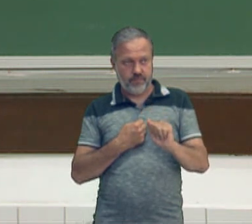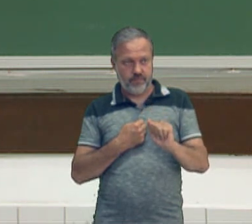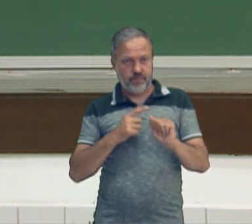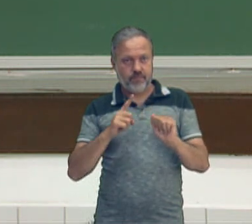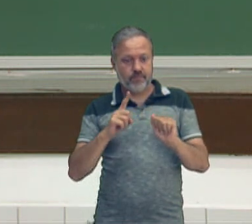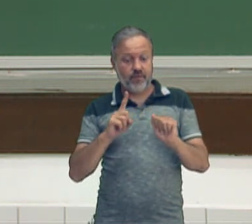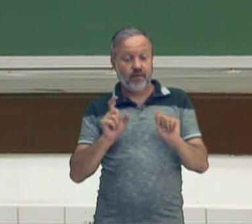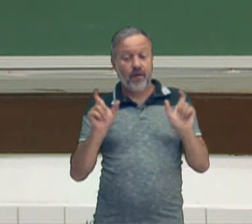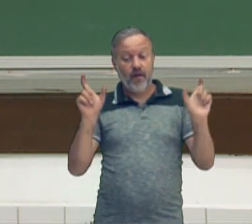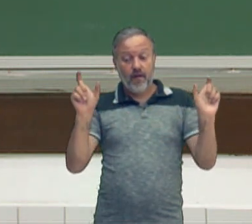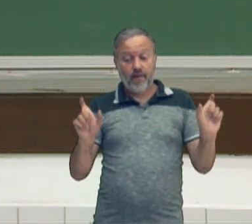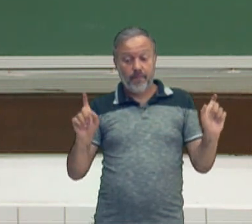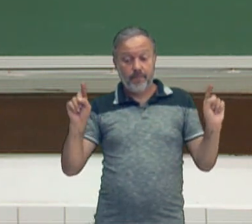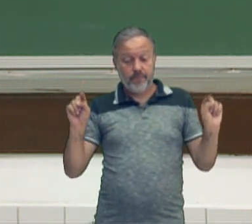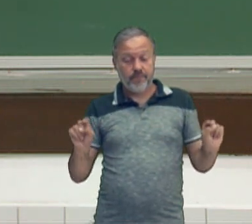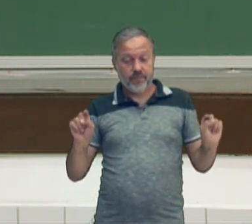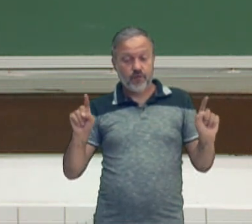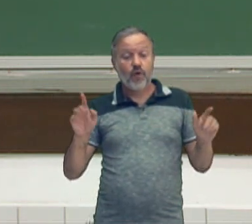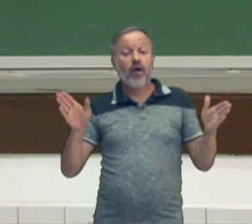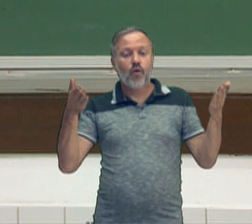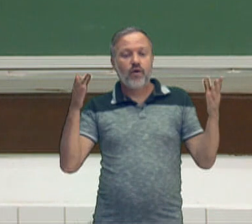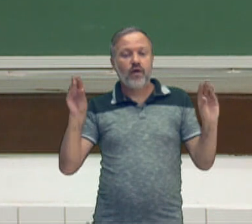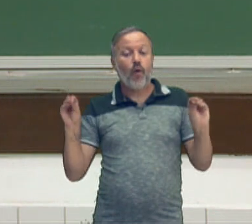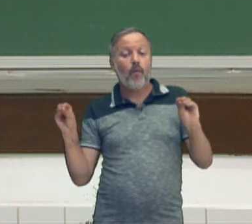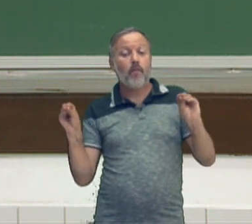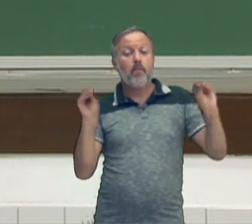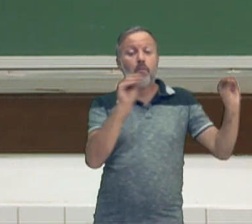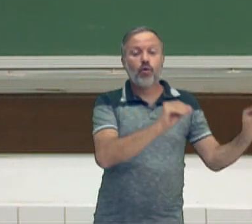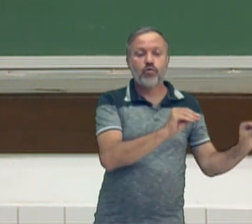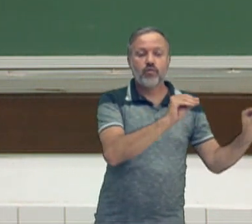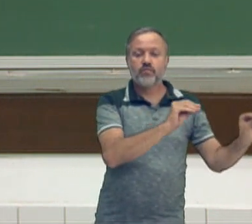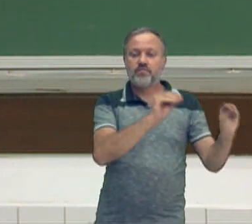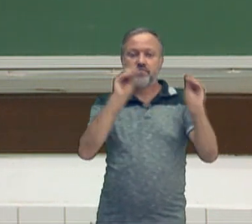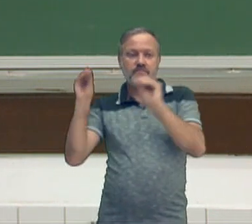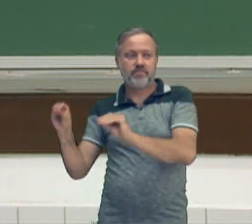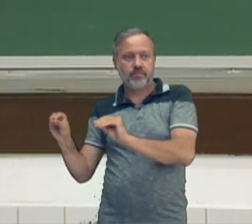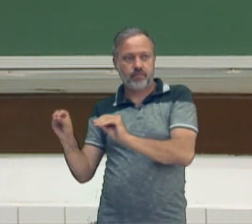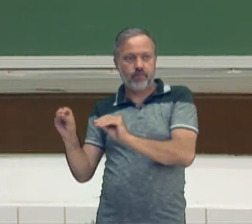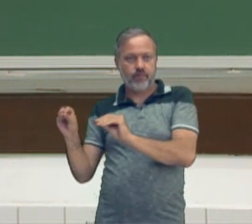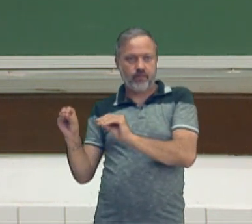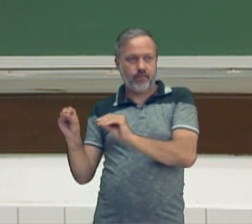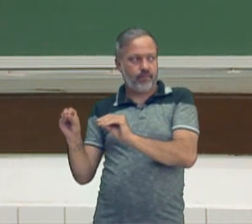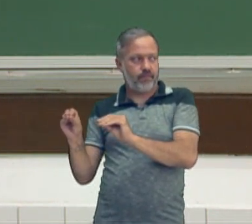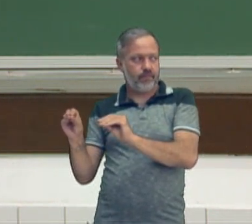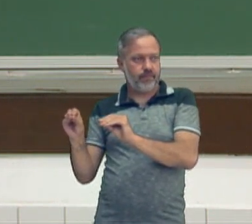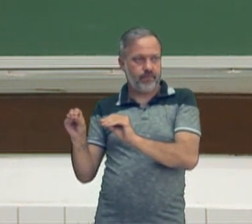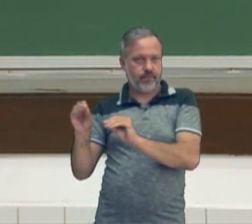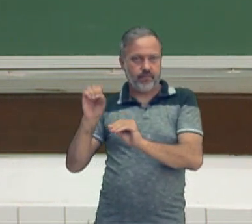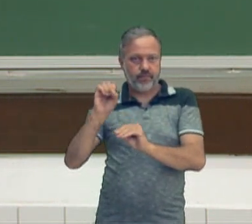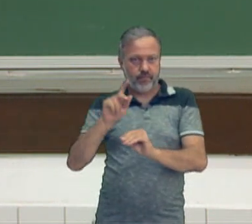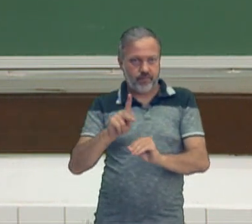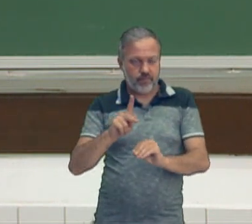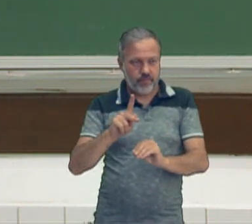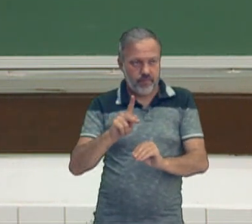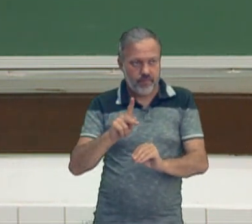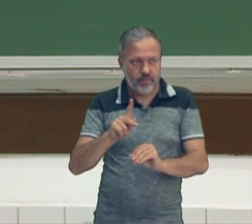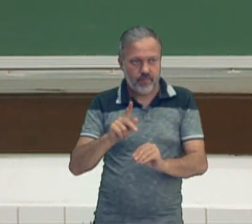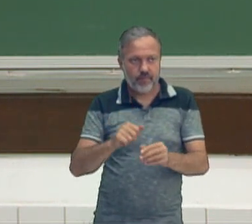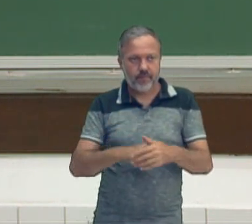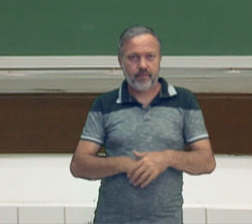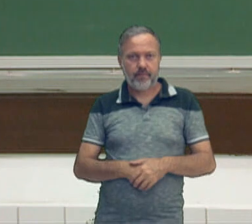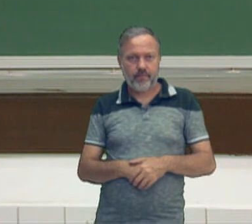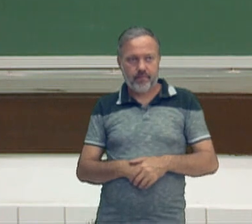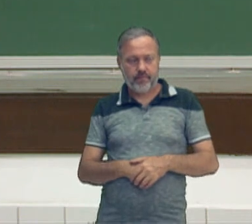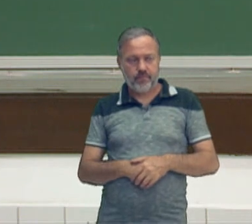vá de mudança. E não simplesmente eu vá e depois retorne. Então não sou nem um